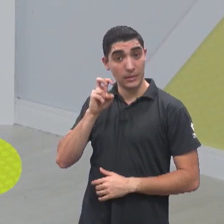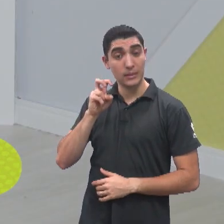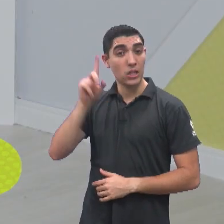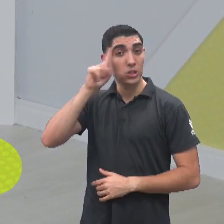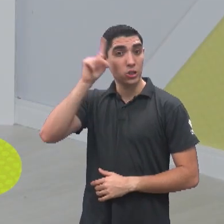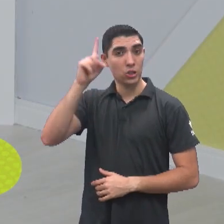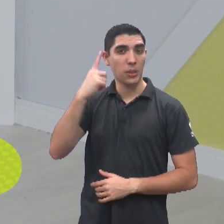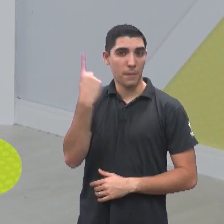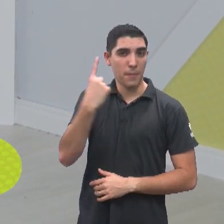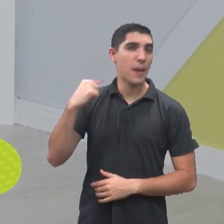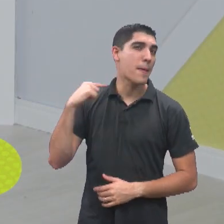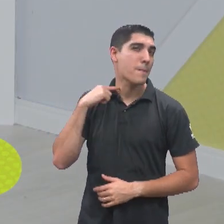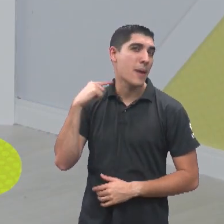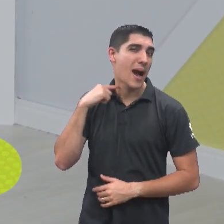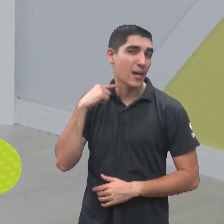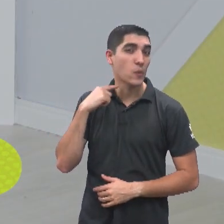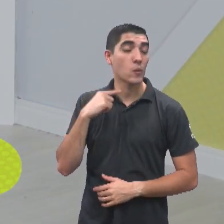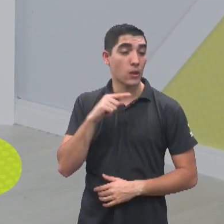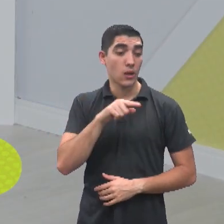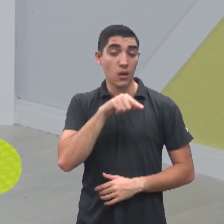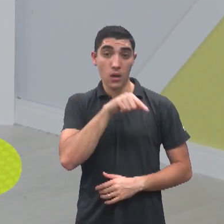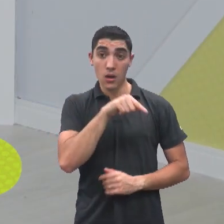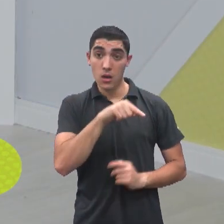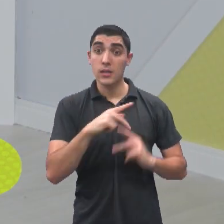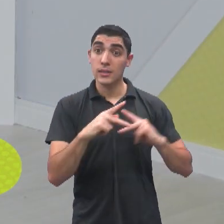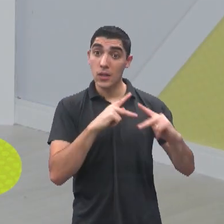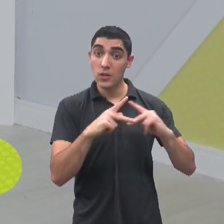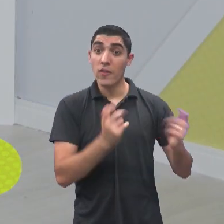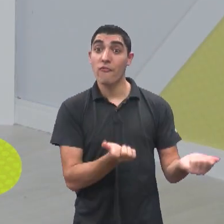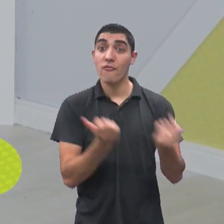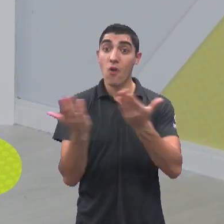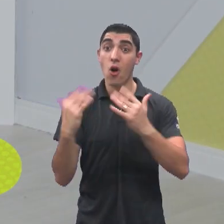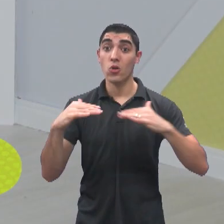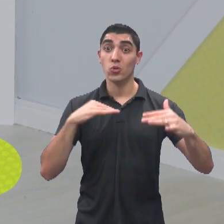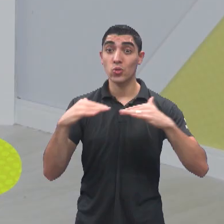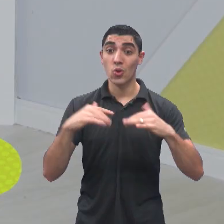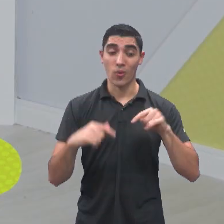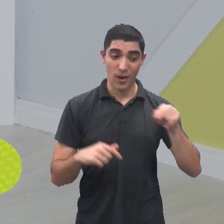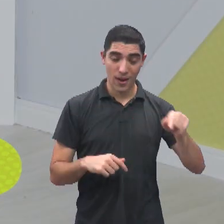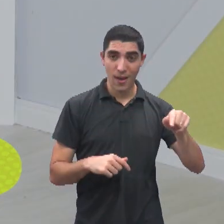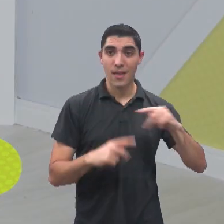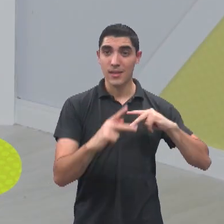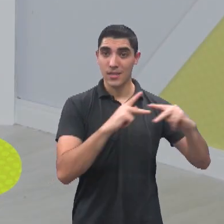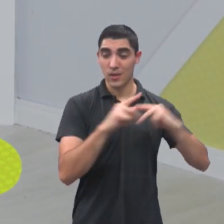de maio, as meninas vão trabalhar em Uberlândia, Minas Gerais, vão até a Arena Praia Clube